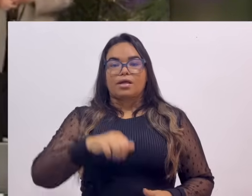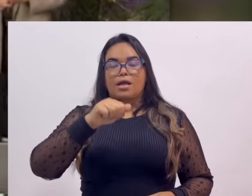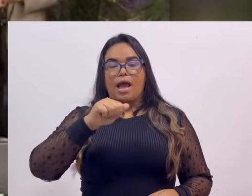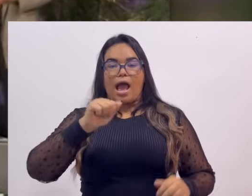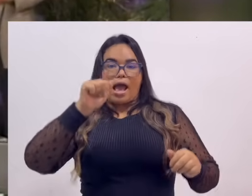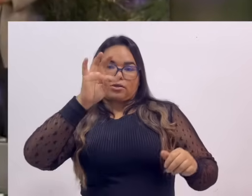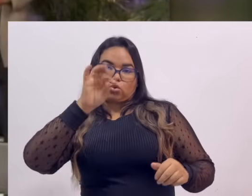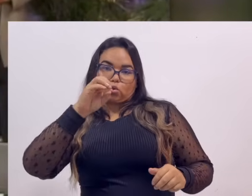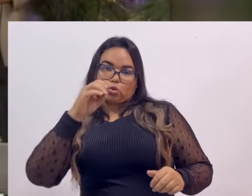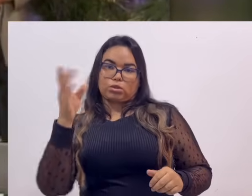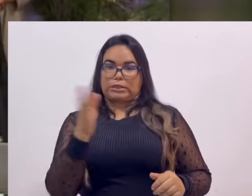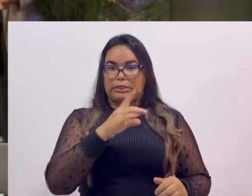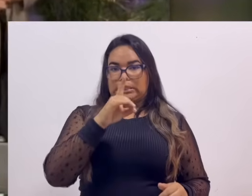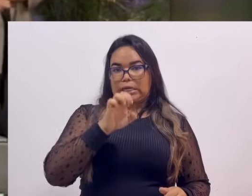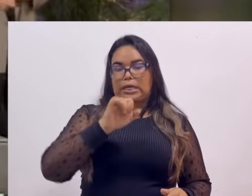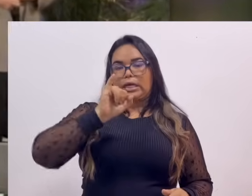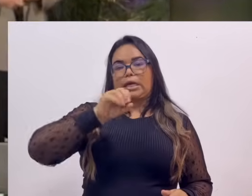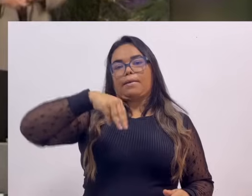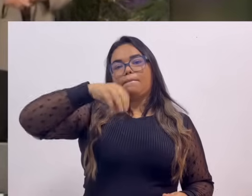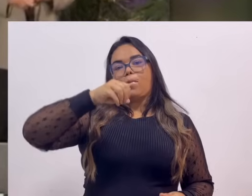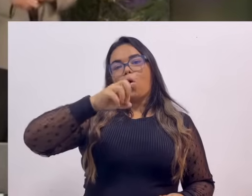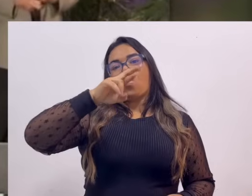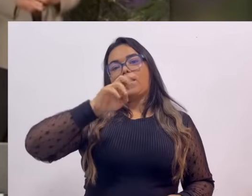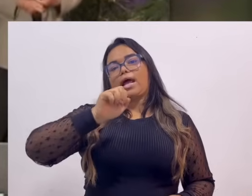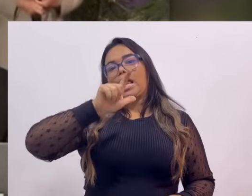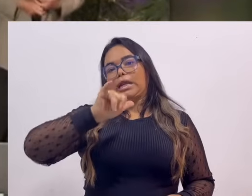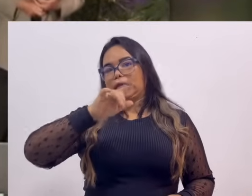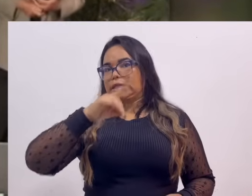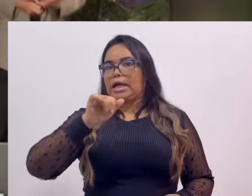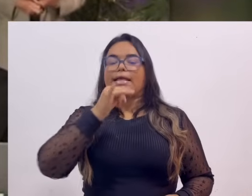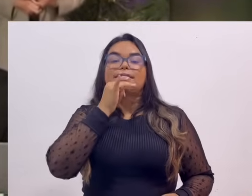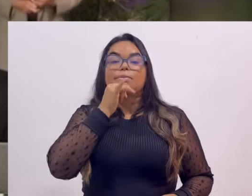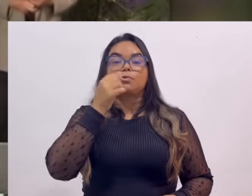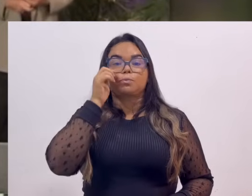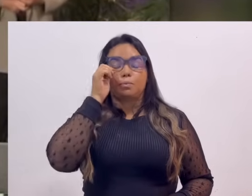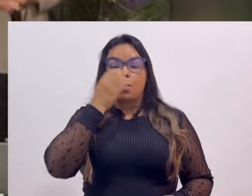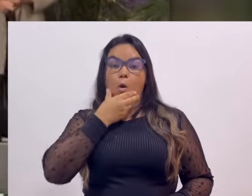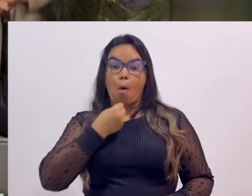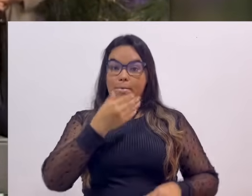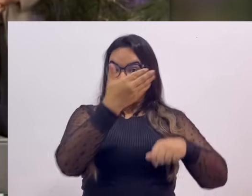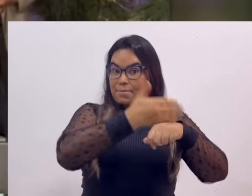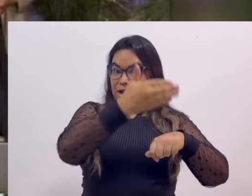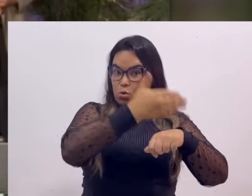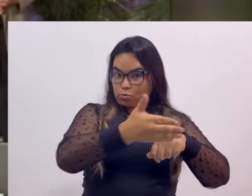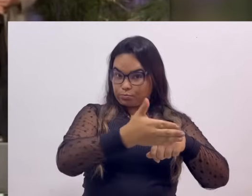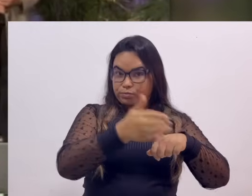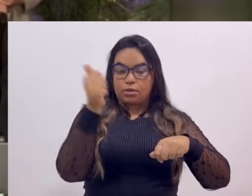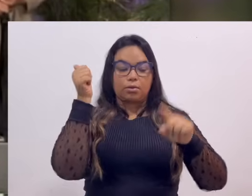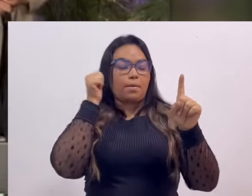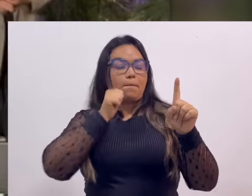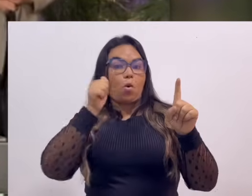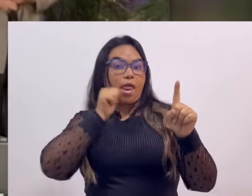Se um homem branco estivesse na companhia de uma mulher negra, ou vice-versa,